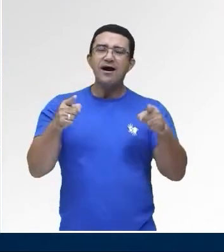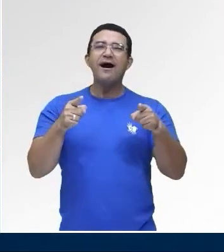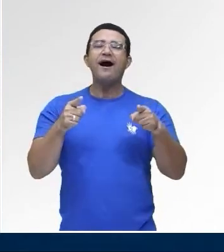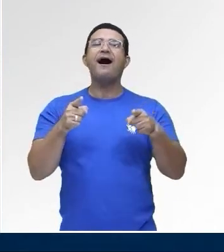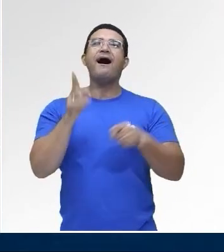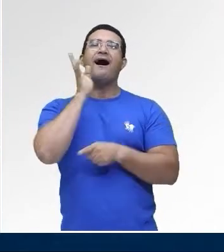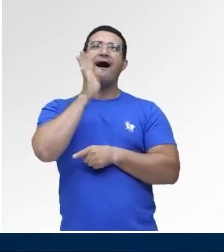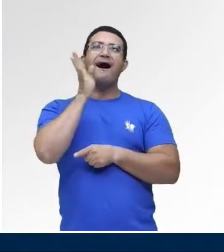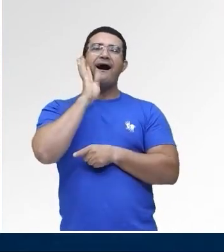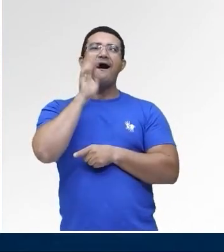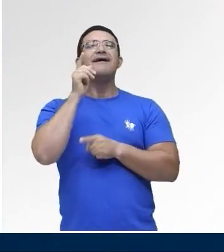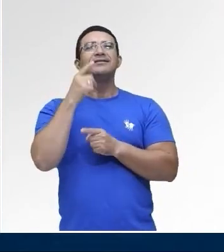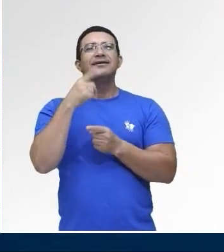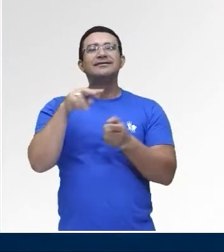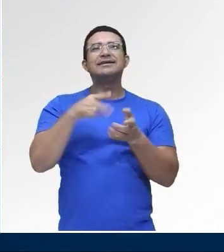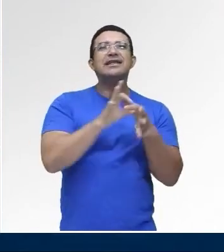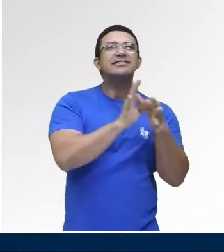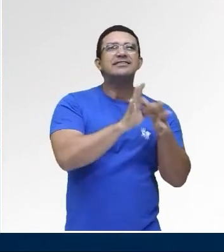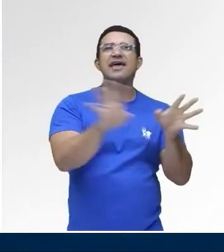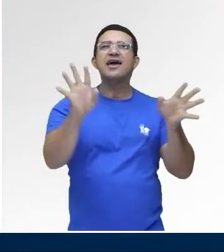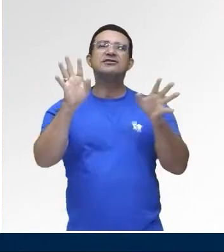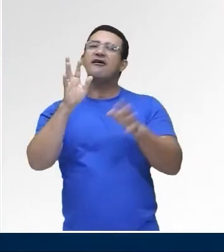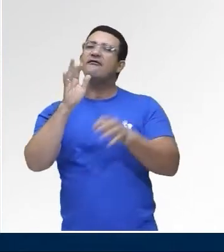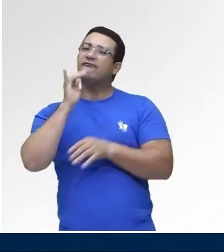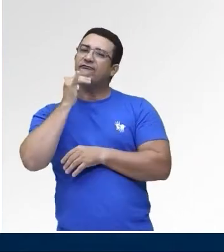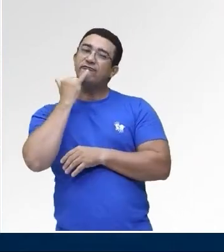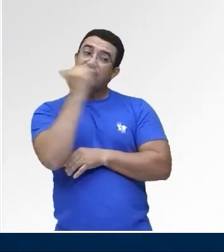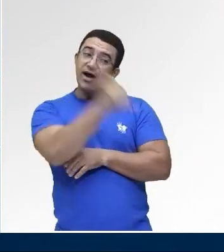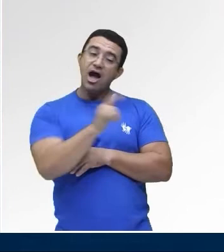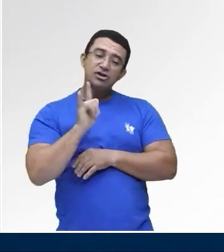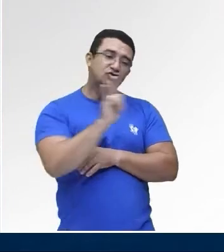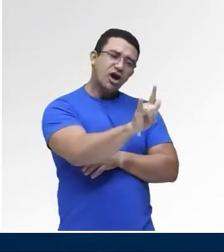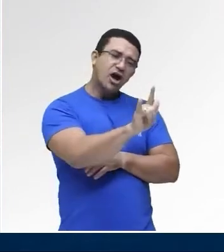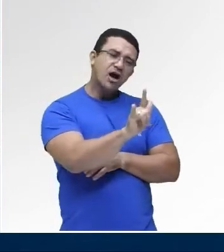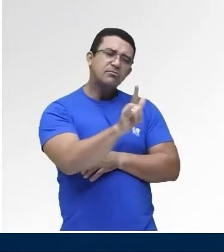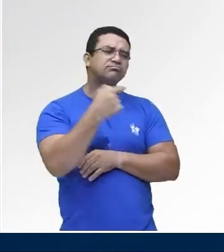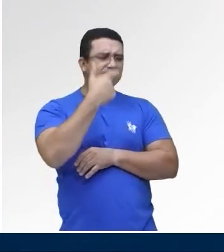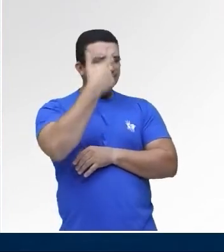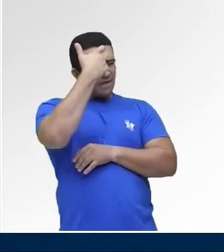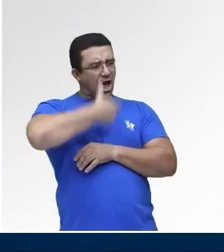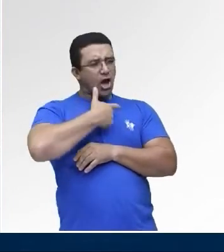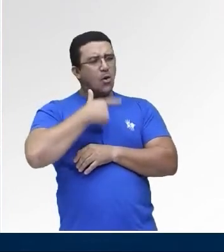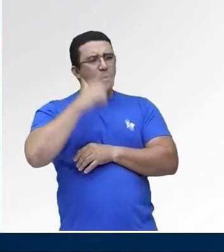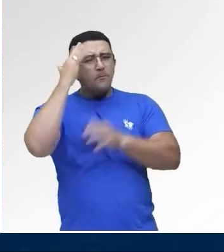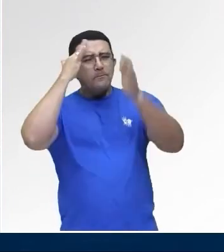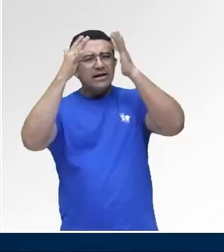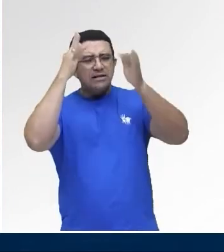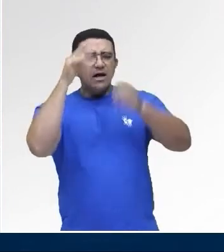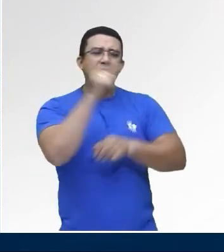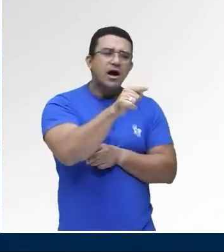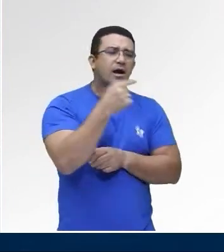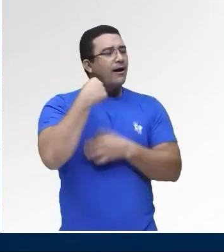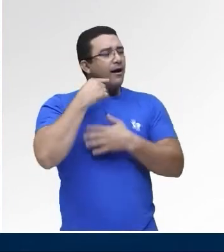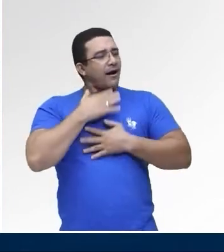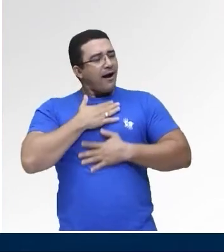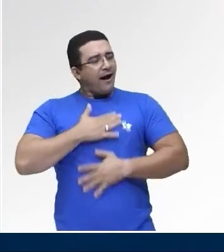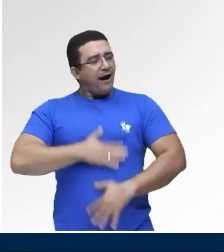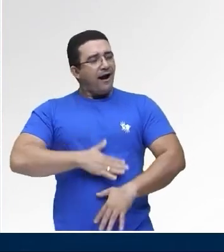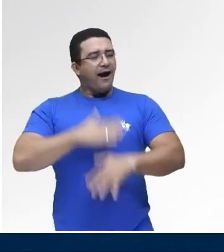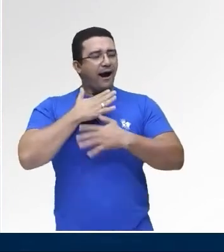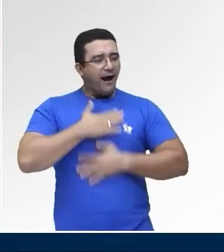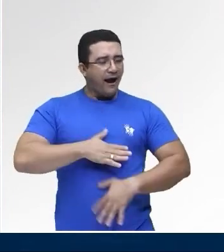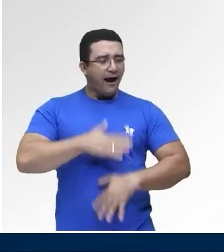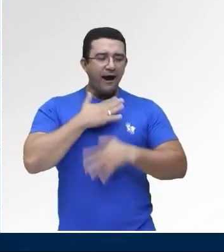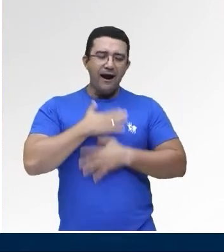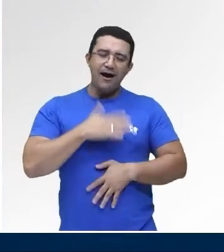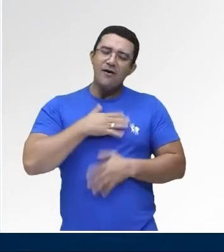diz, deixa eu dizer que te amo, deixa eu pensar em você, isso me acalma, me acolhe